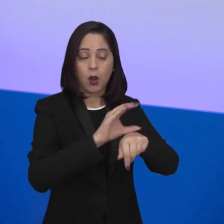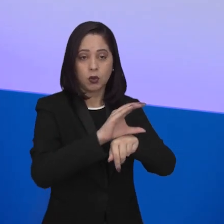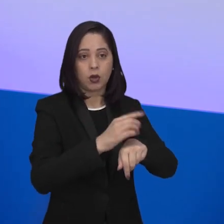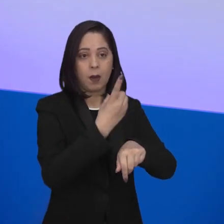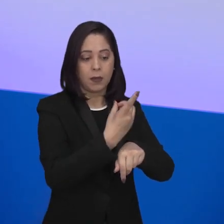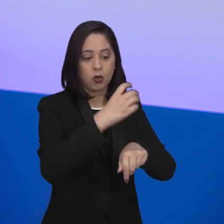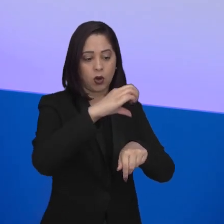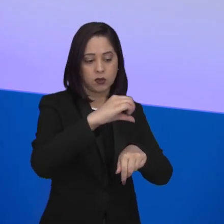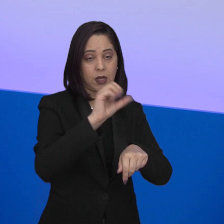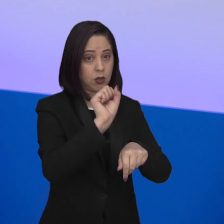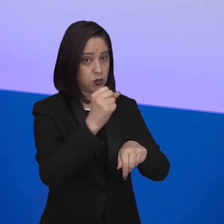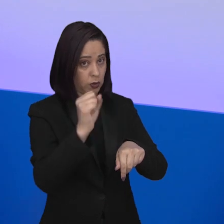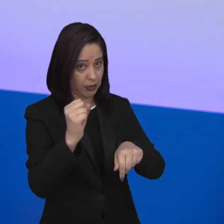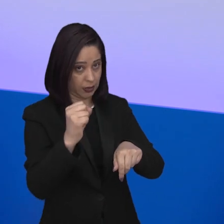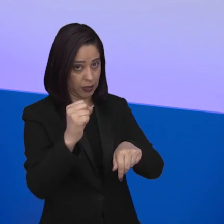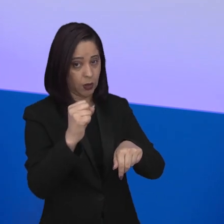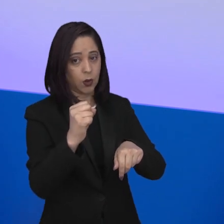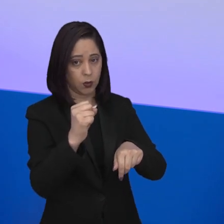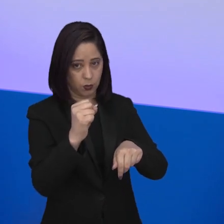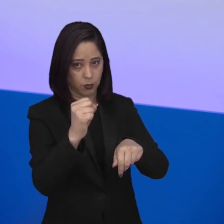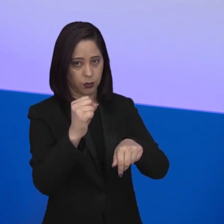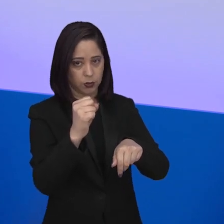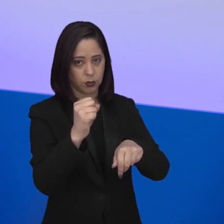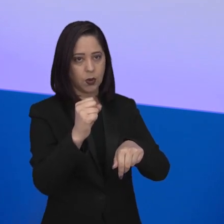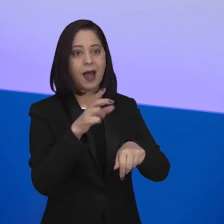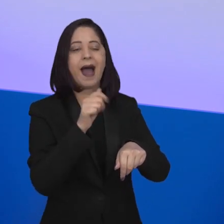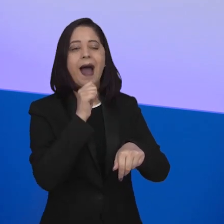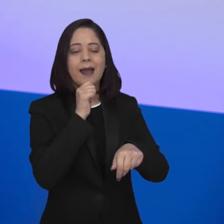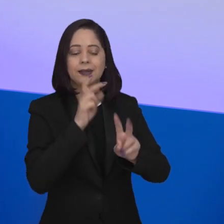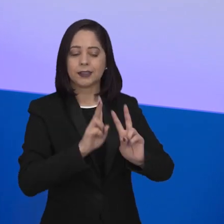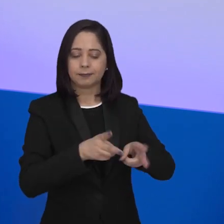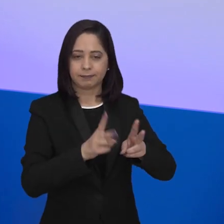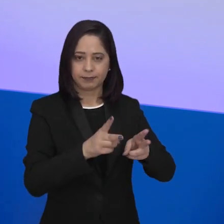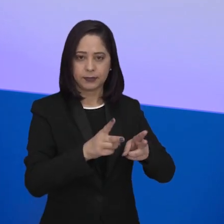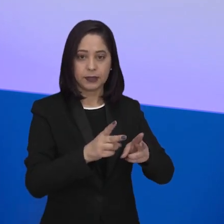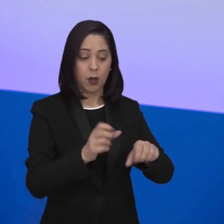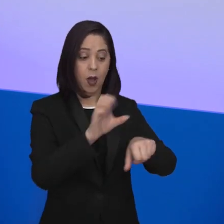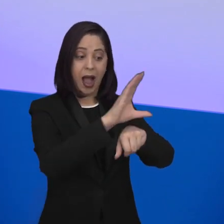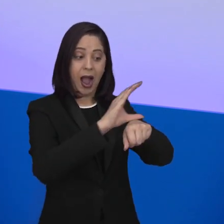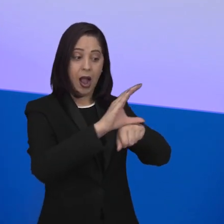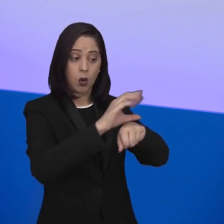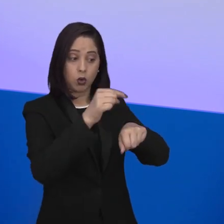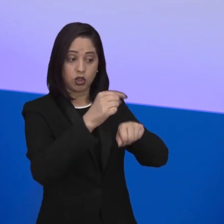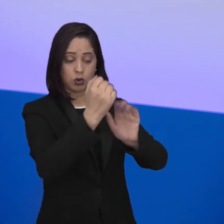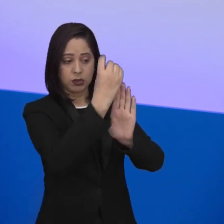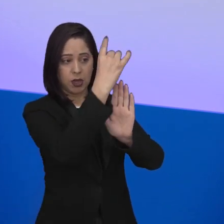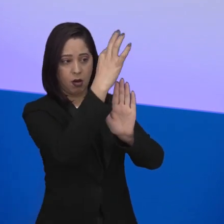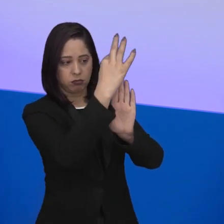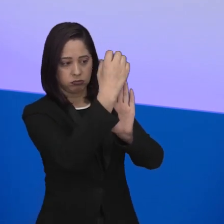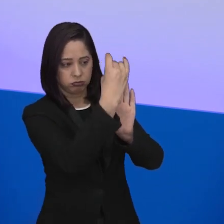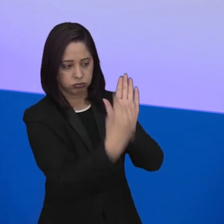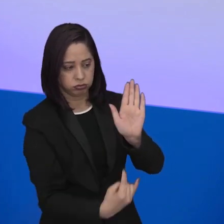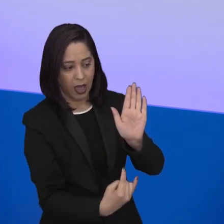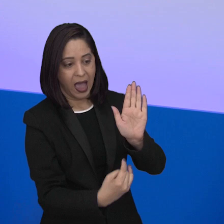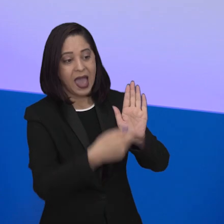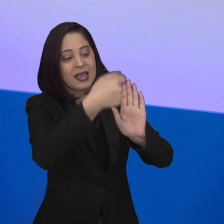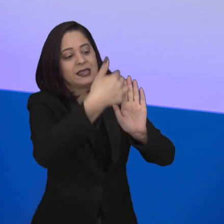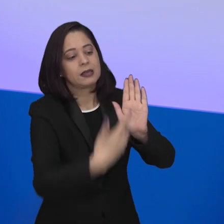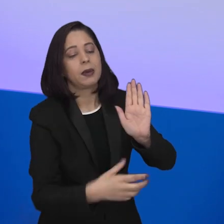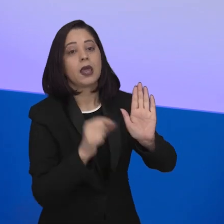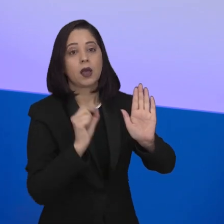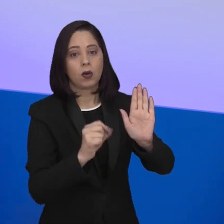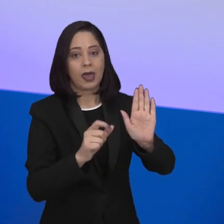de 1988, que é a última, que está em vigor, né? E ela prevê que o voto é